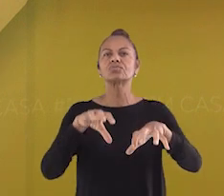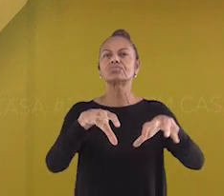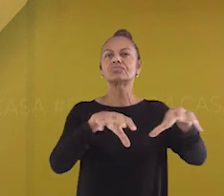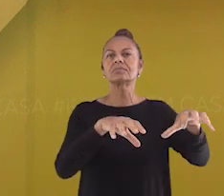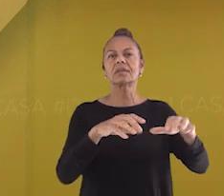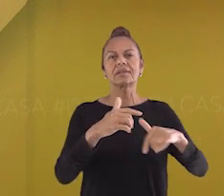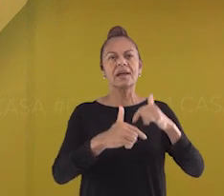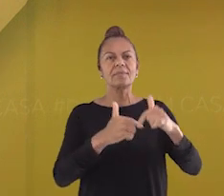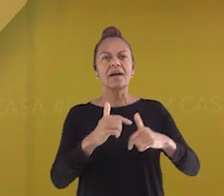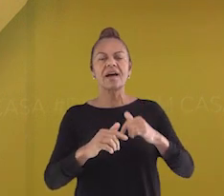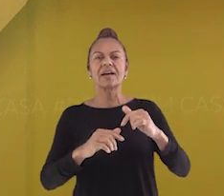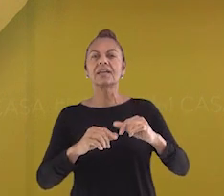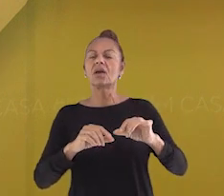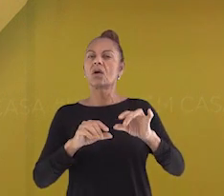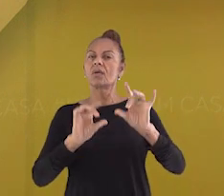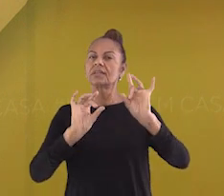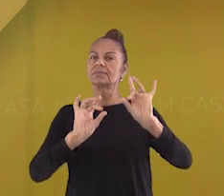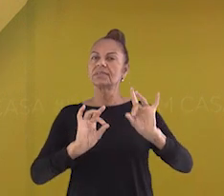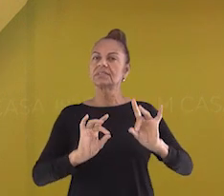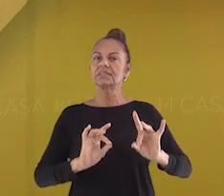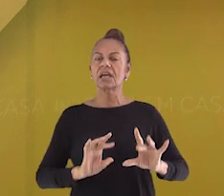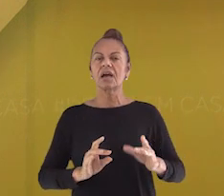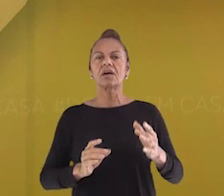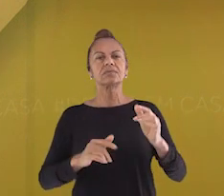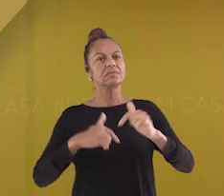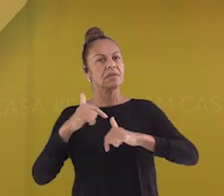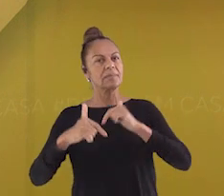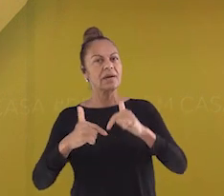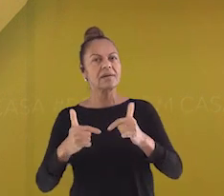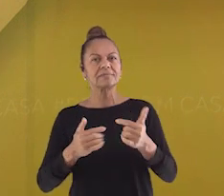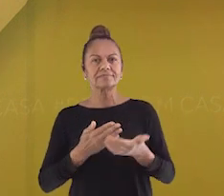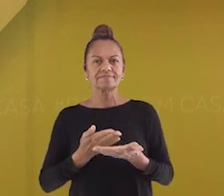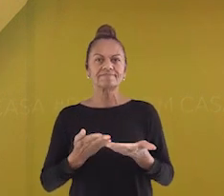ou especializarem a sua mão de obra.